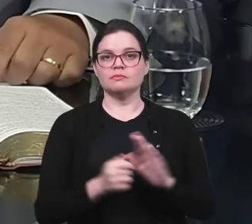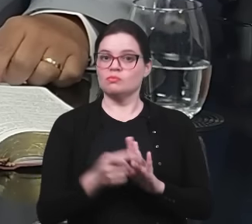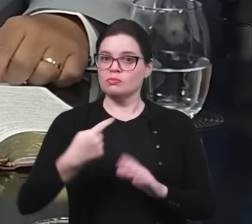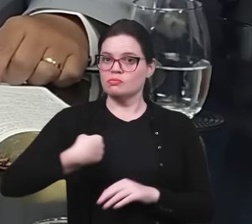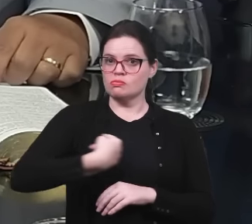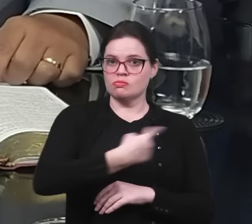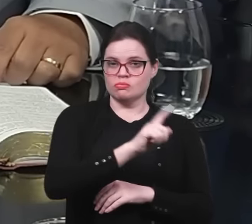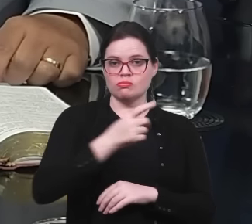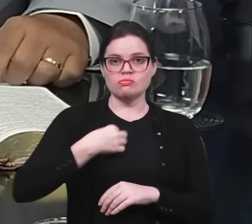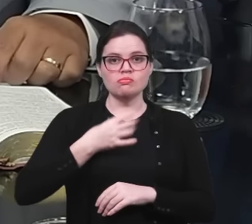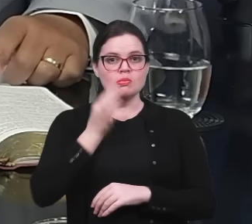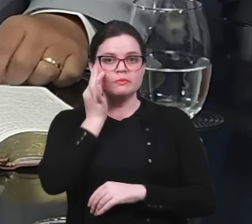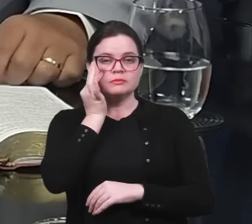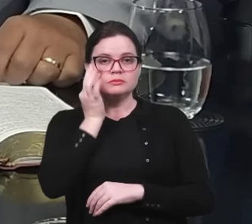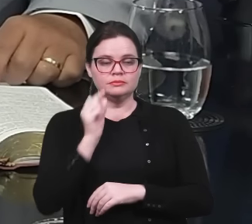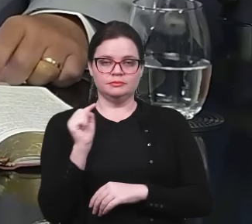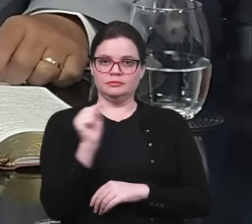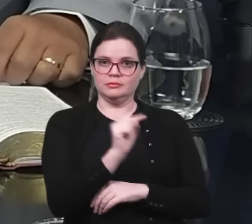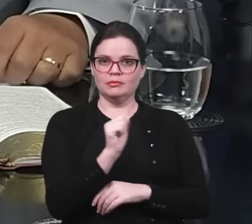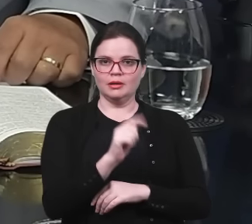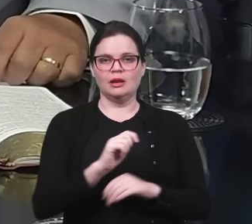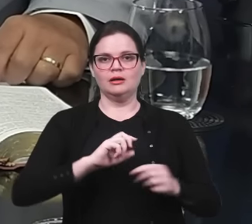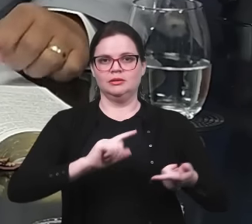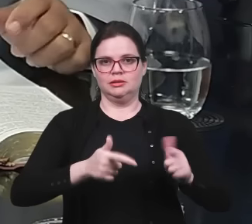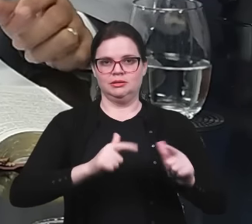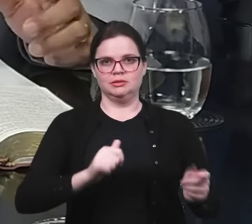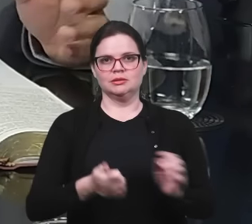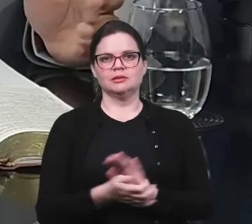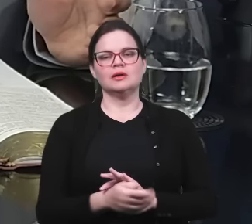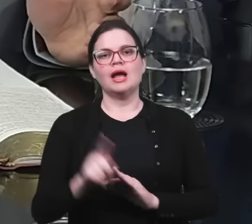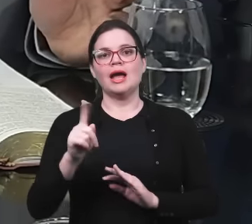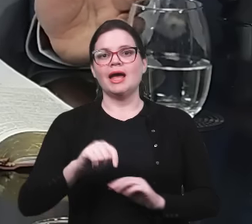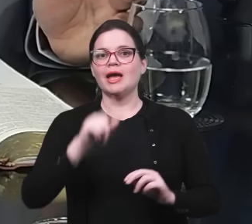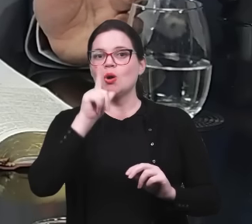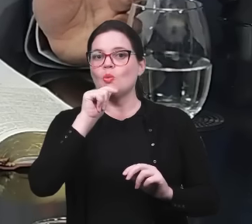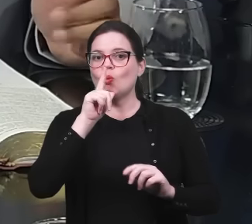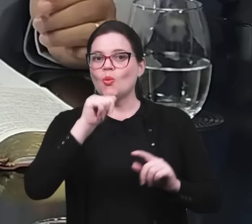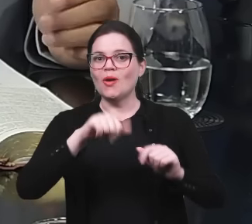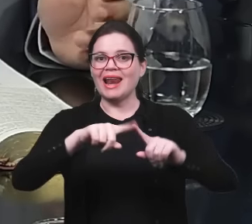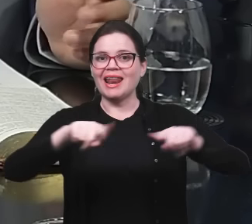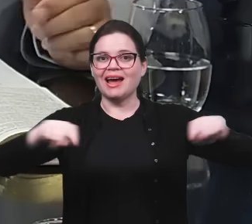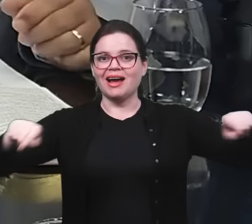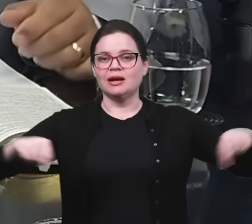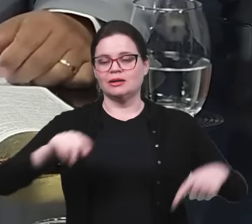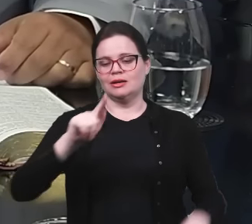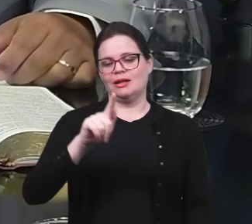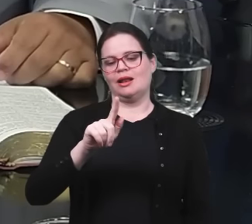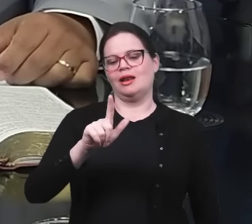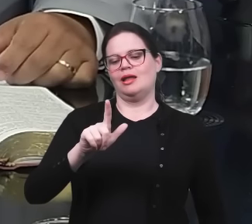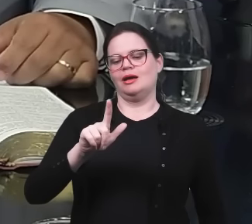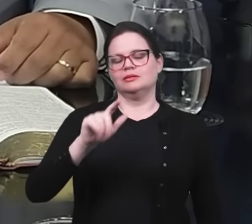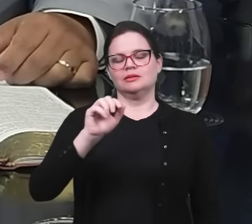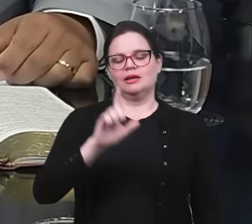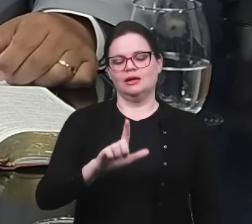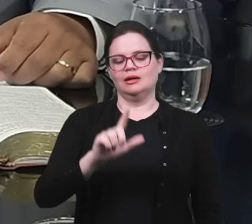lá, em Israel, no Mar da Galileia. É um lago grande, de água doce,